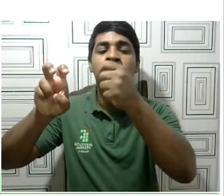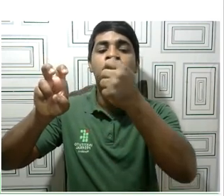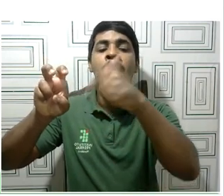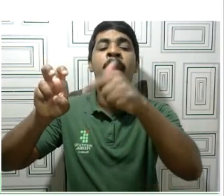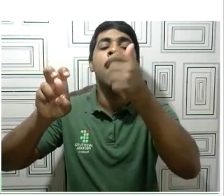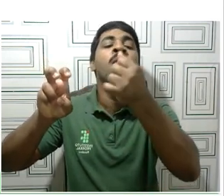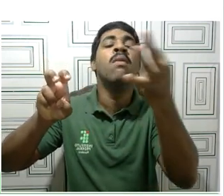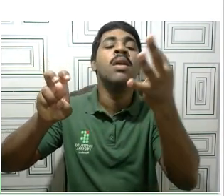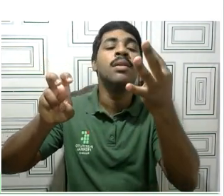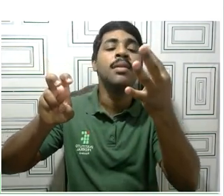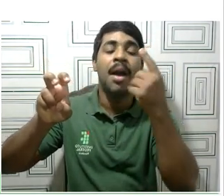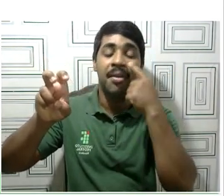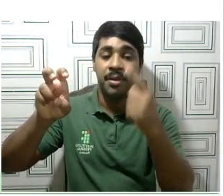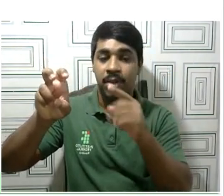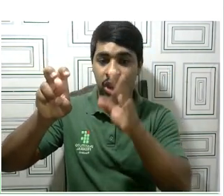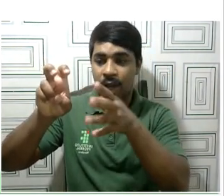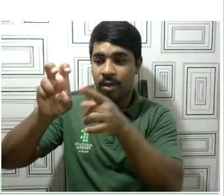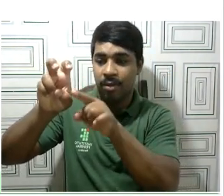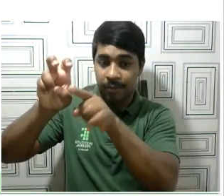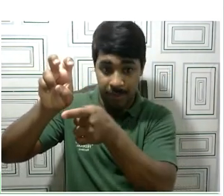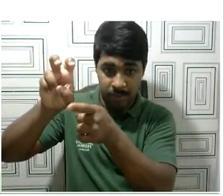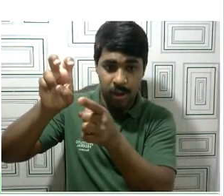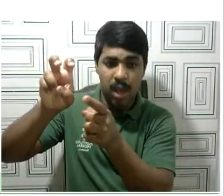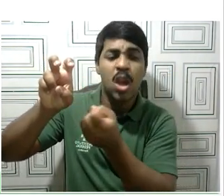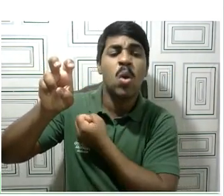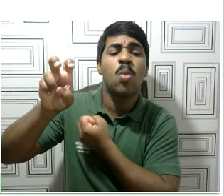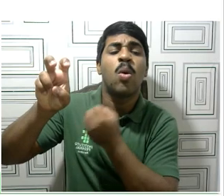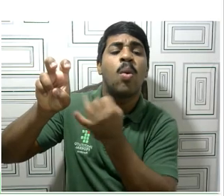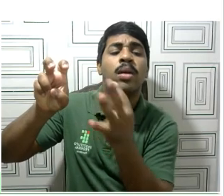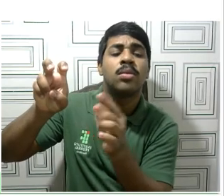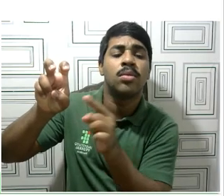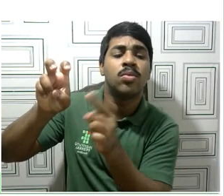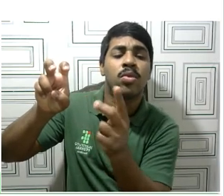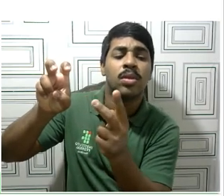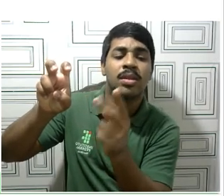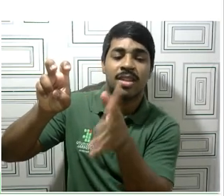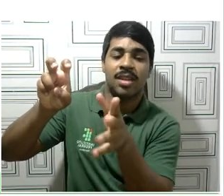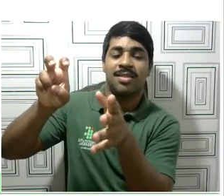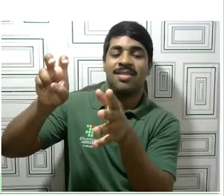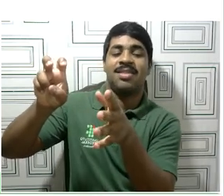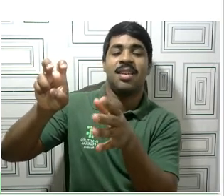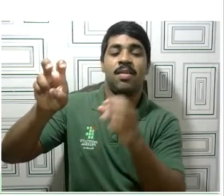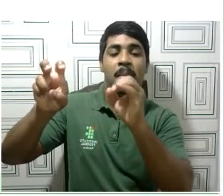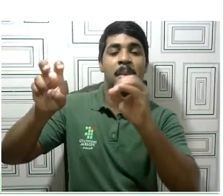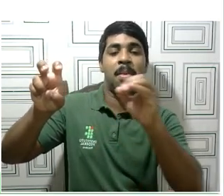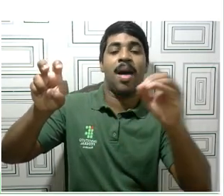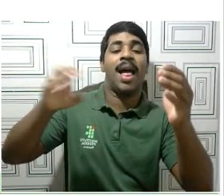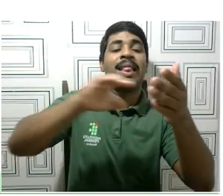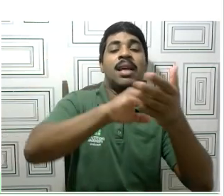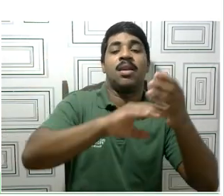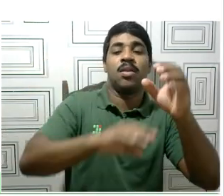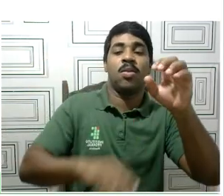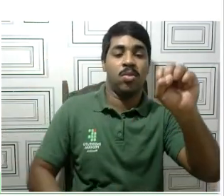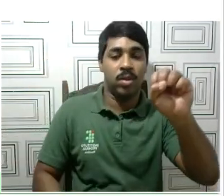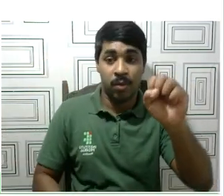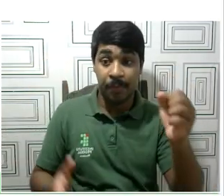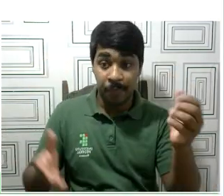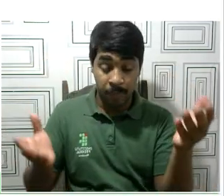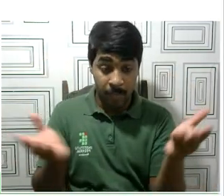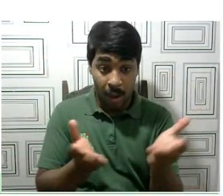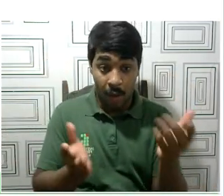6. Esse número aqui. E agora aqui, 3 vezes 10 a menos 2. Quando é negativo, ó, ele indica